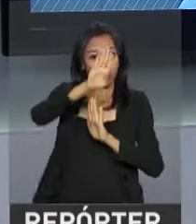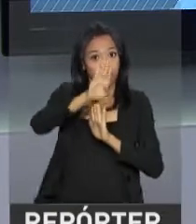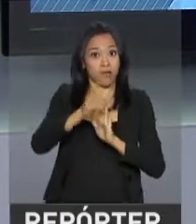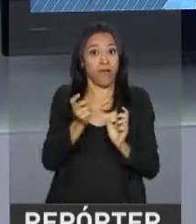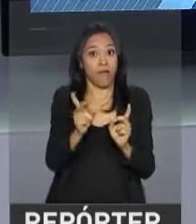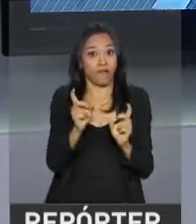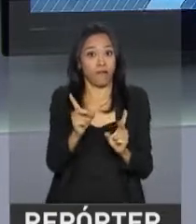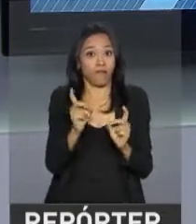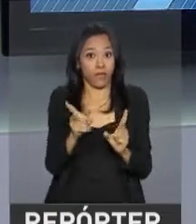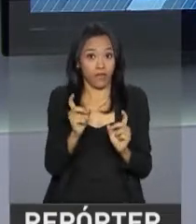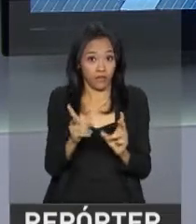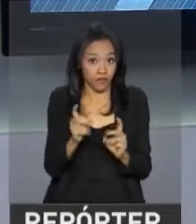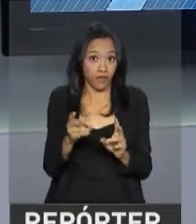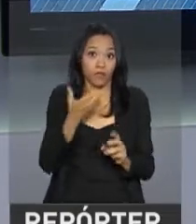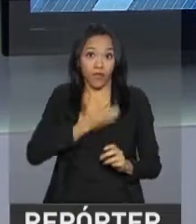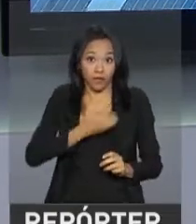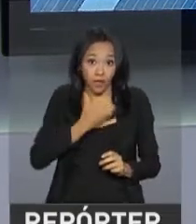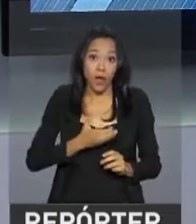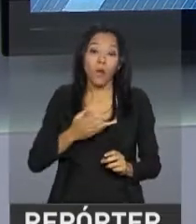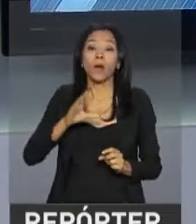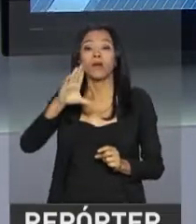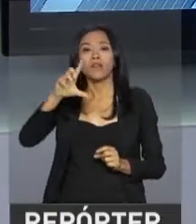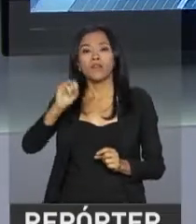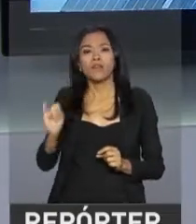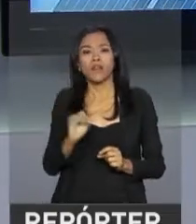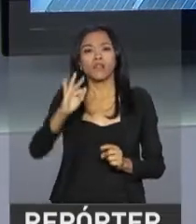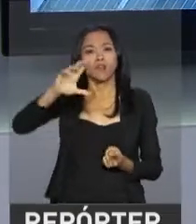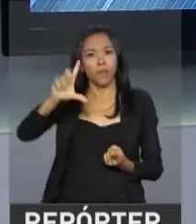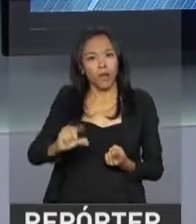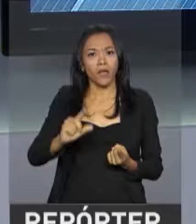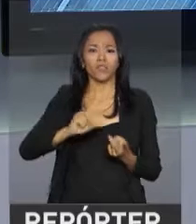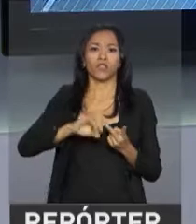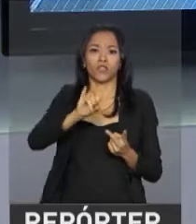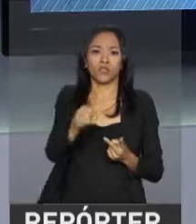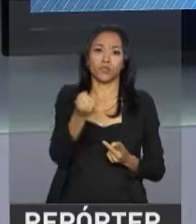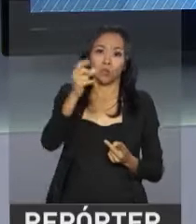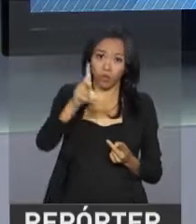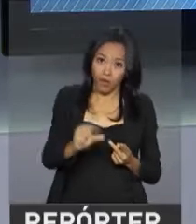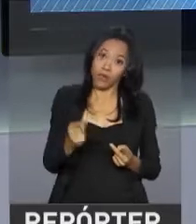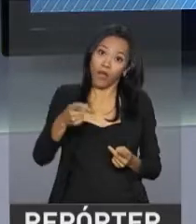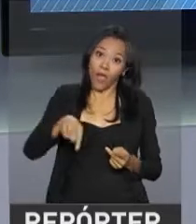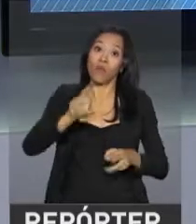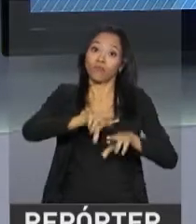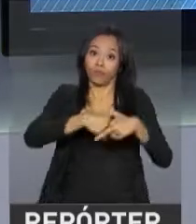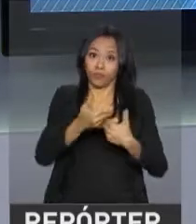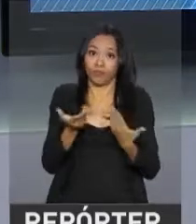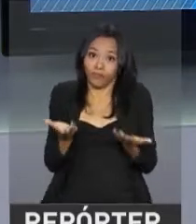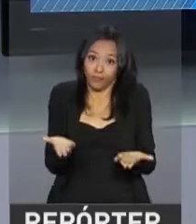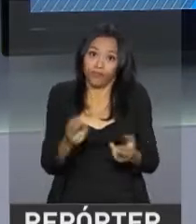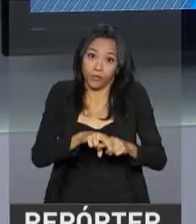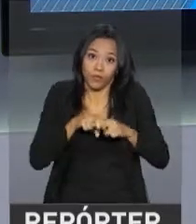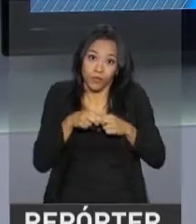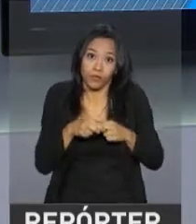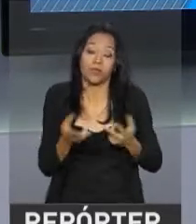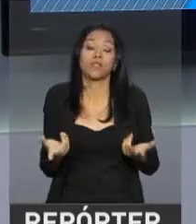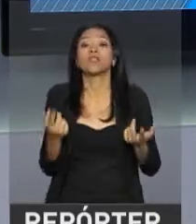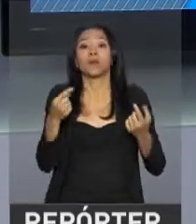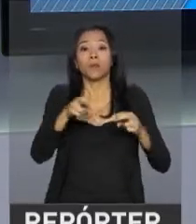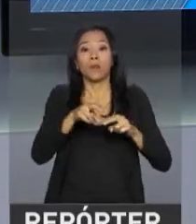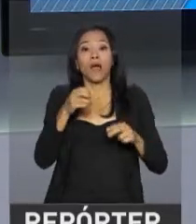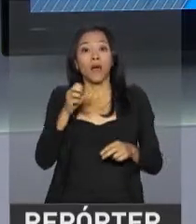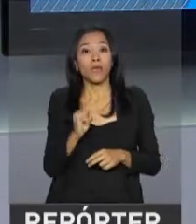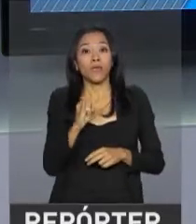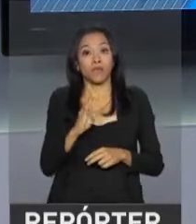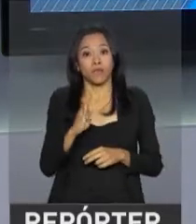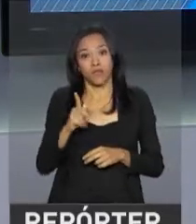Natal. Inflação baixa e queda de juros explicam o cenário positivo para o comércio. De acordo com o IBGE, a prévia da inflação